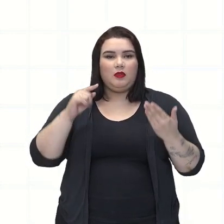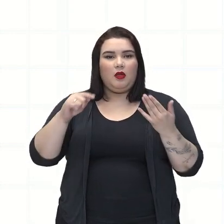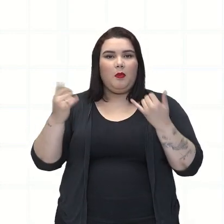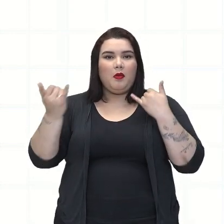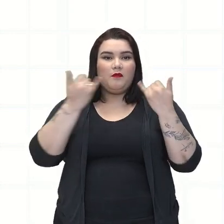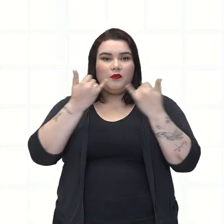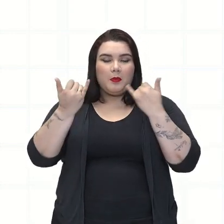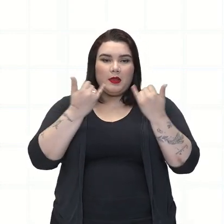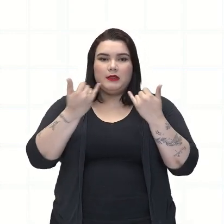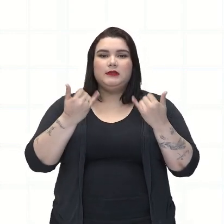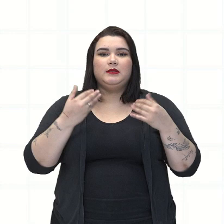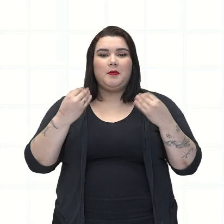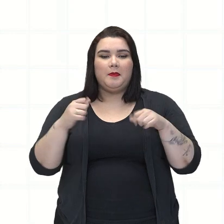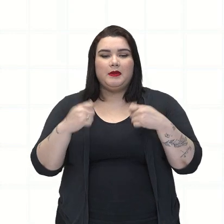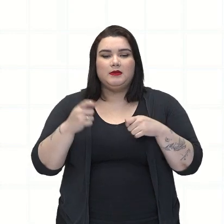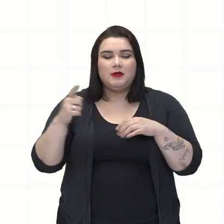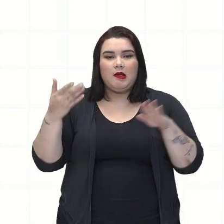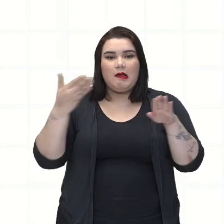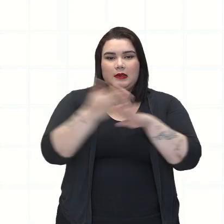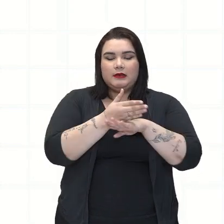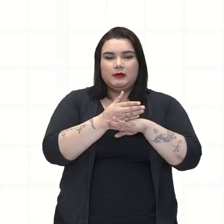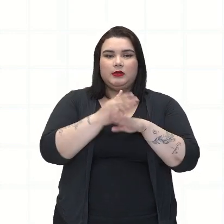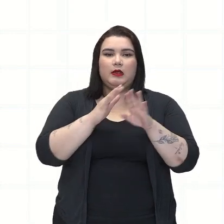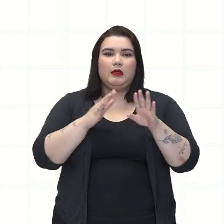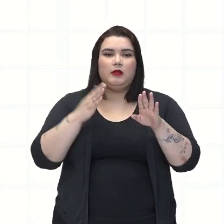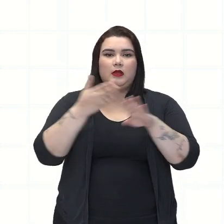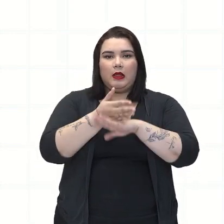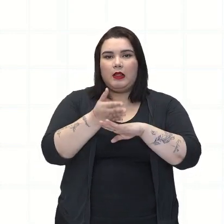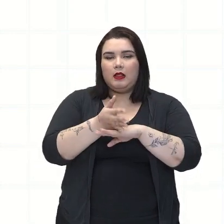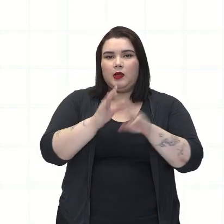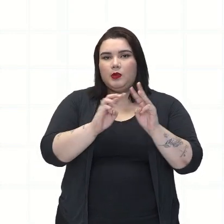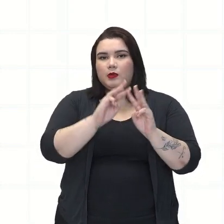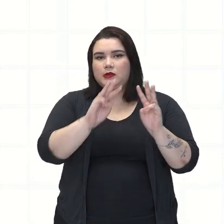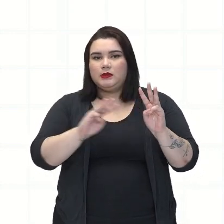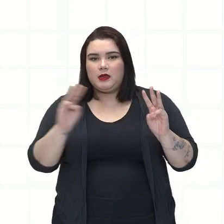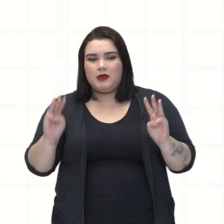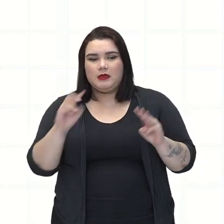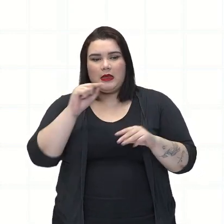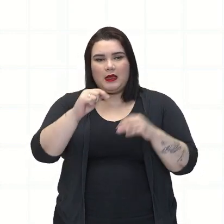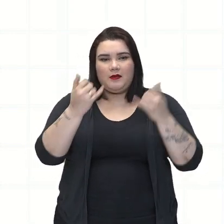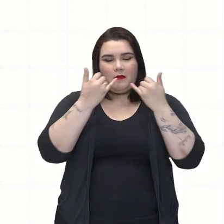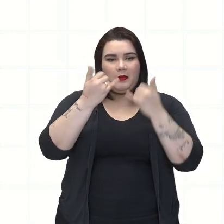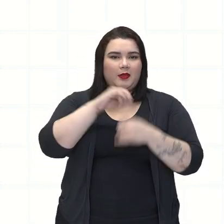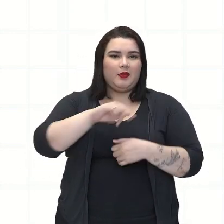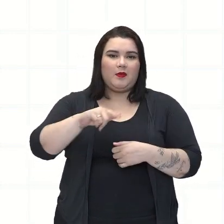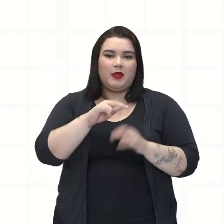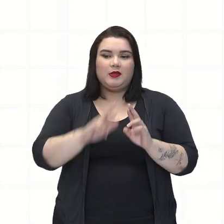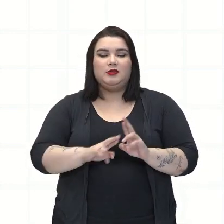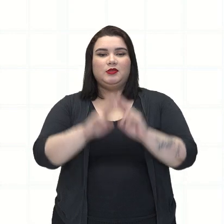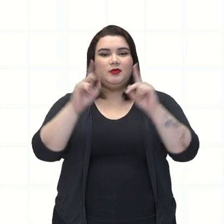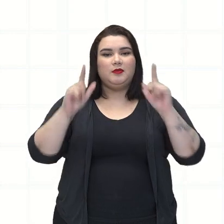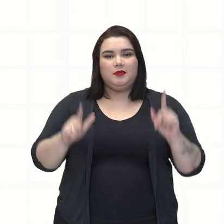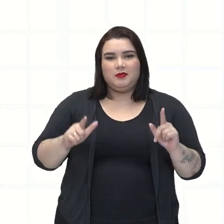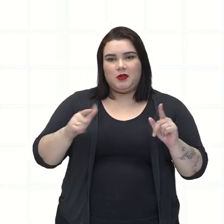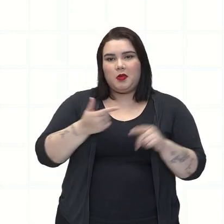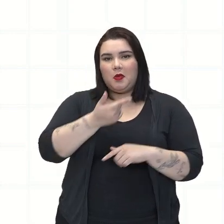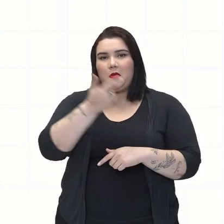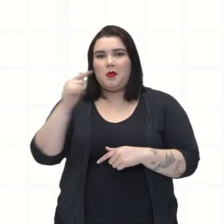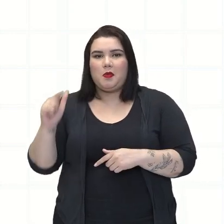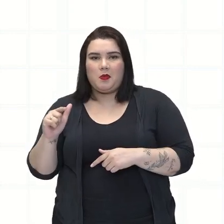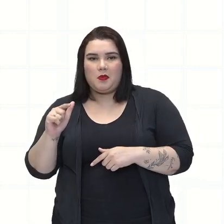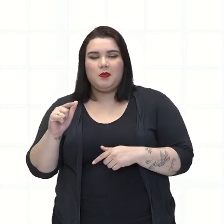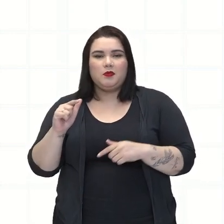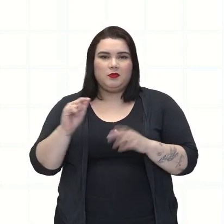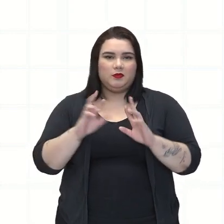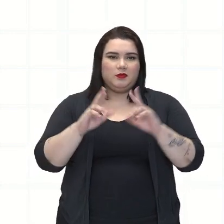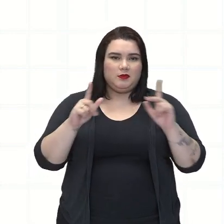Estão chamando a atenção para que você possa clicar lá e ver que não é nada disso, né? É uma informação mais ou menos